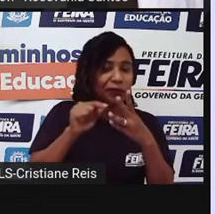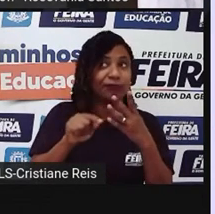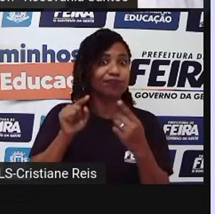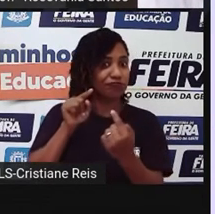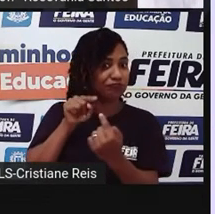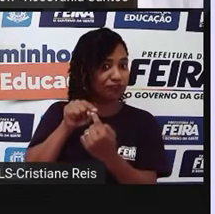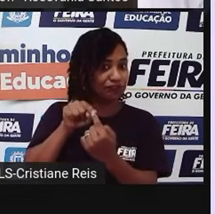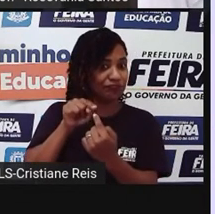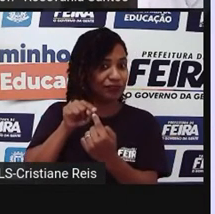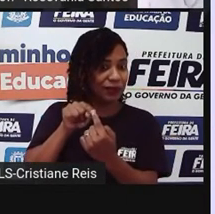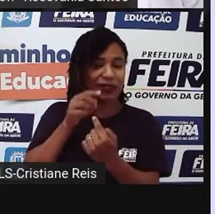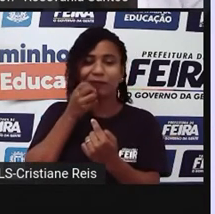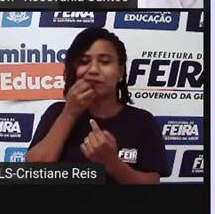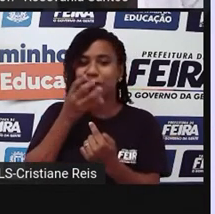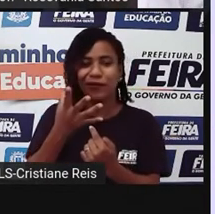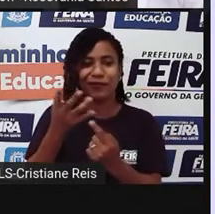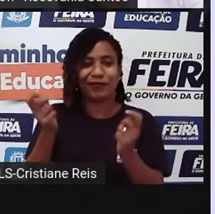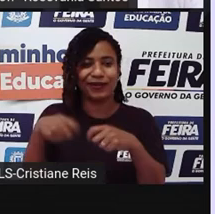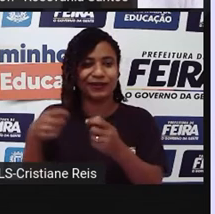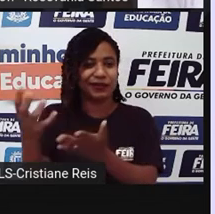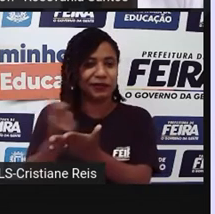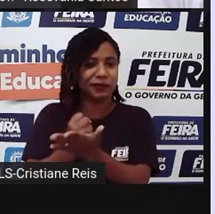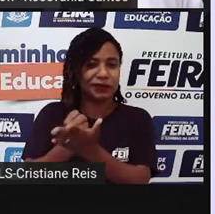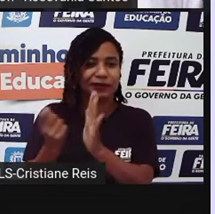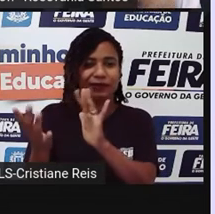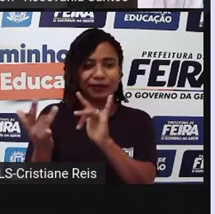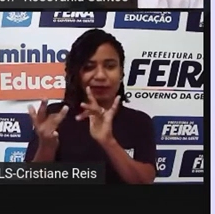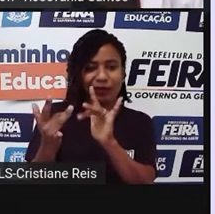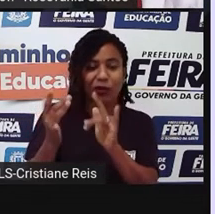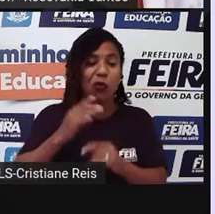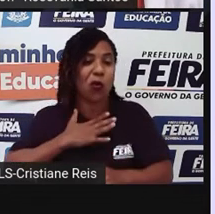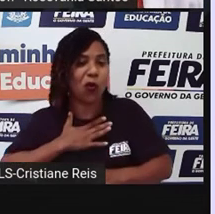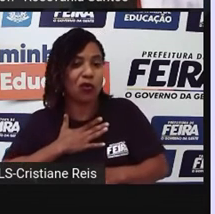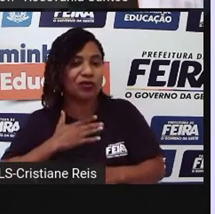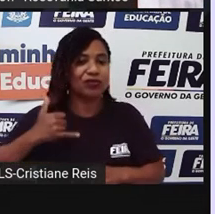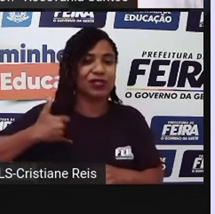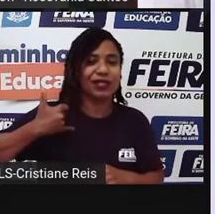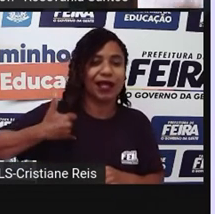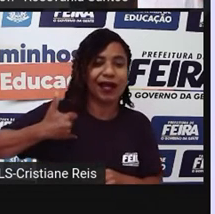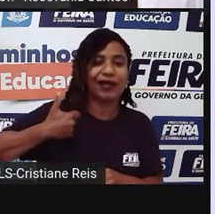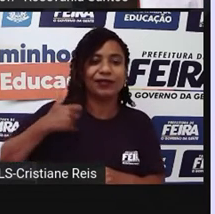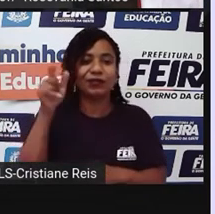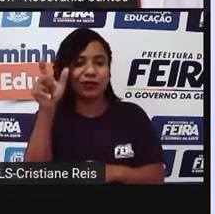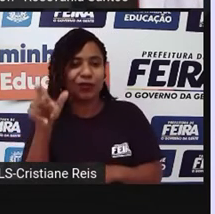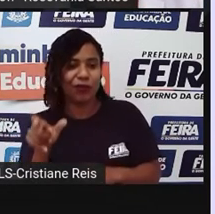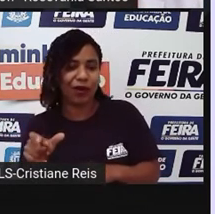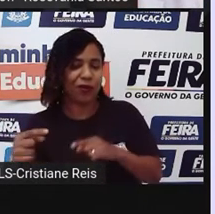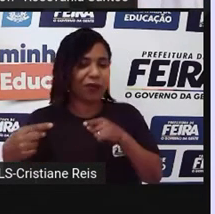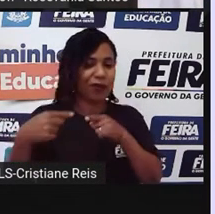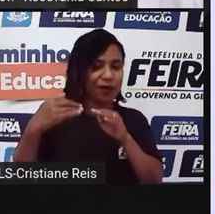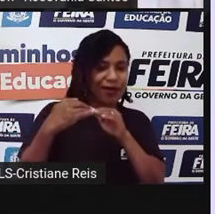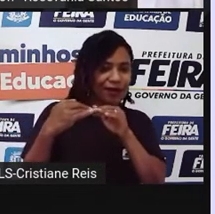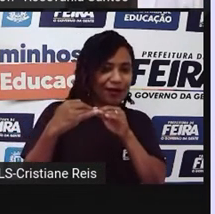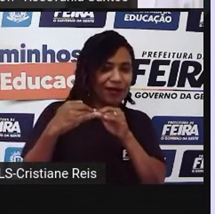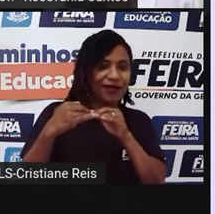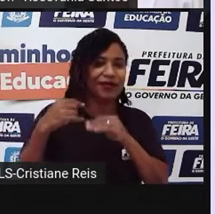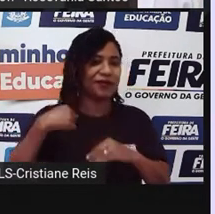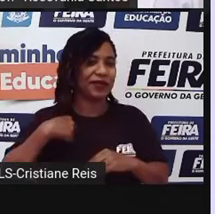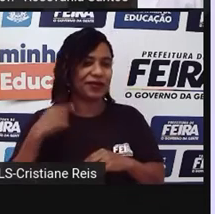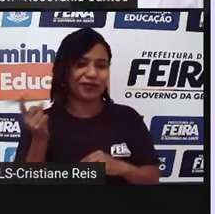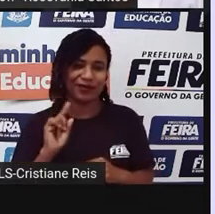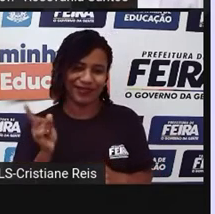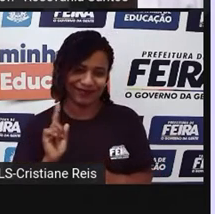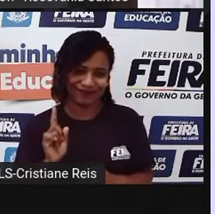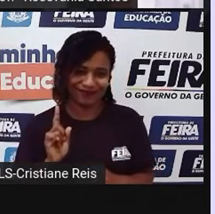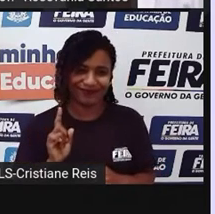um relacionamento, e você escolhe, assim, no pacote, o que é que eu gosto ali daquela pessoa, se ela é compatível comigo, se não é. Quando a